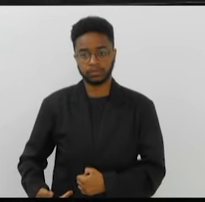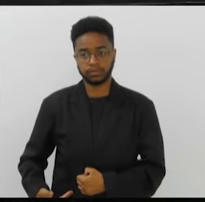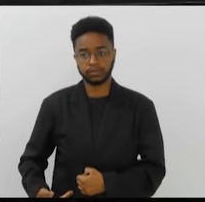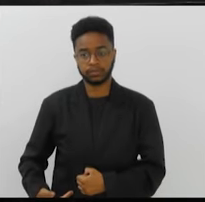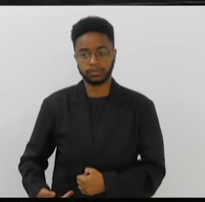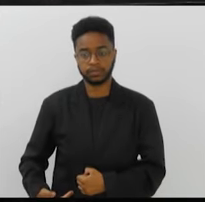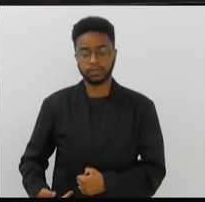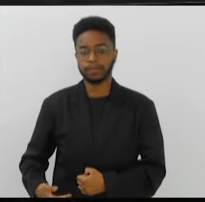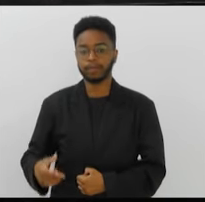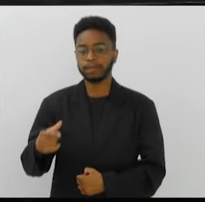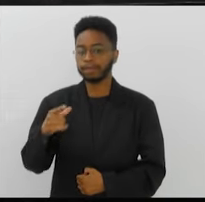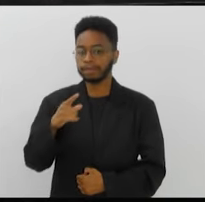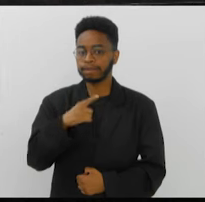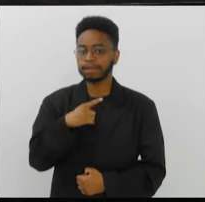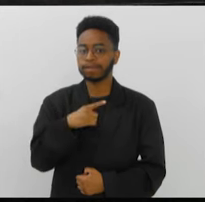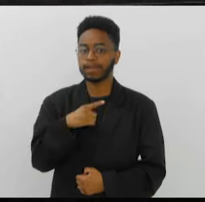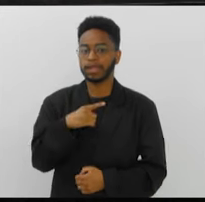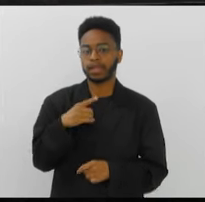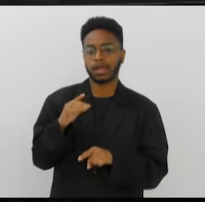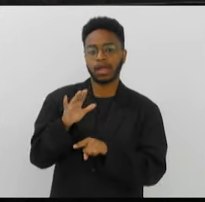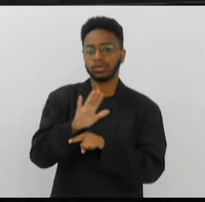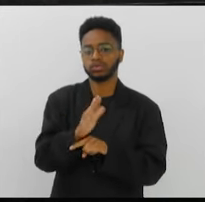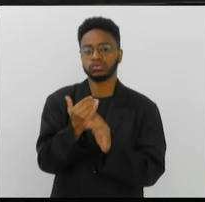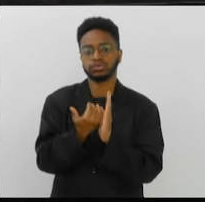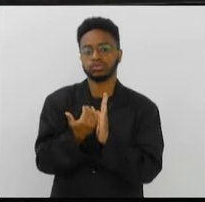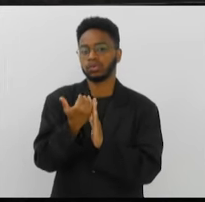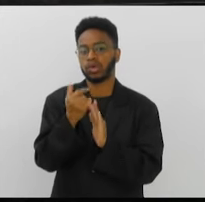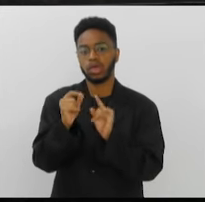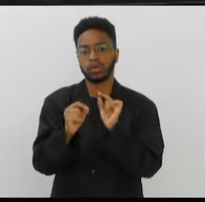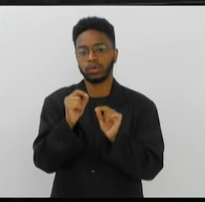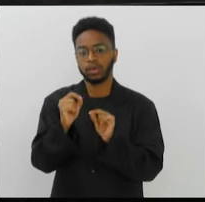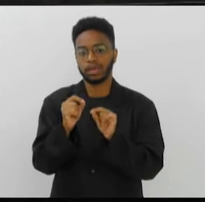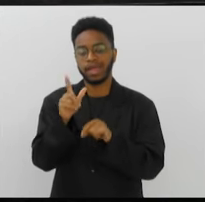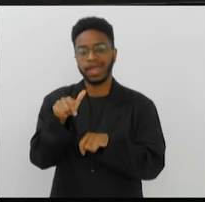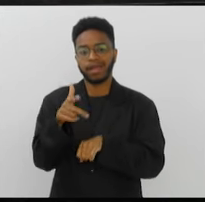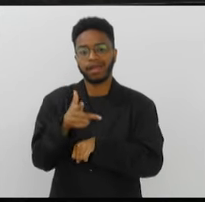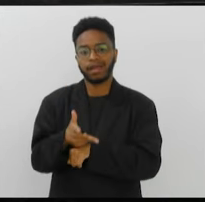uma grande outra contribuição, que são as câmeras.